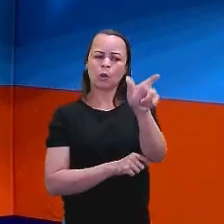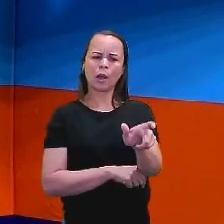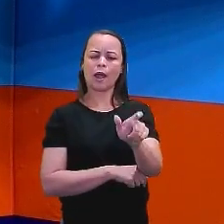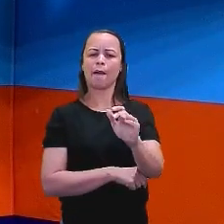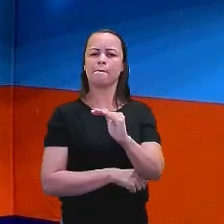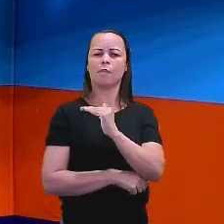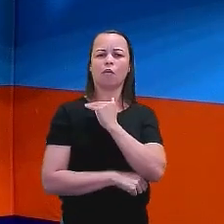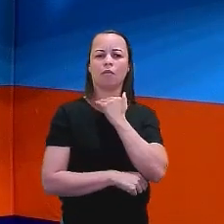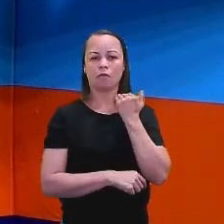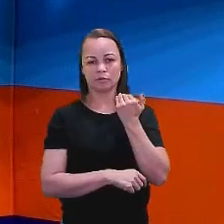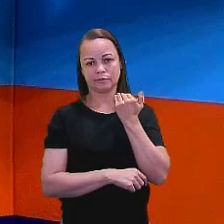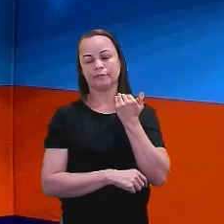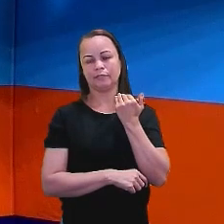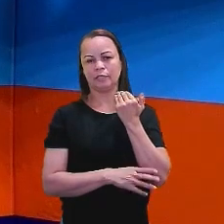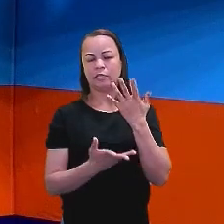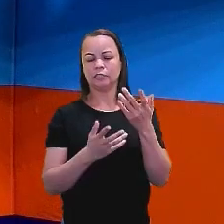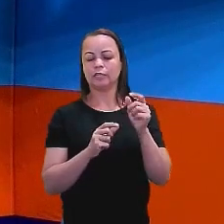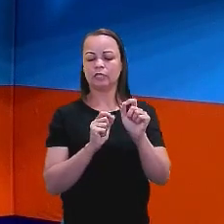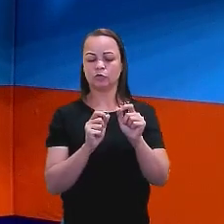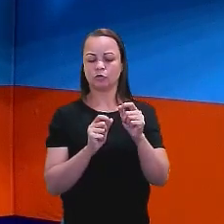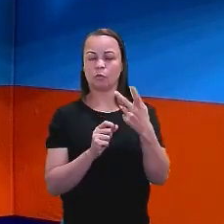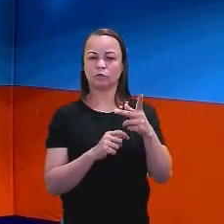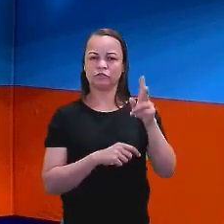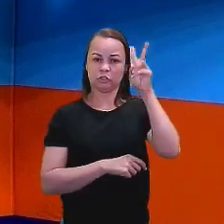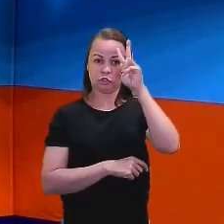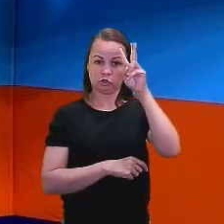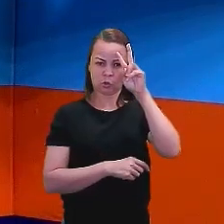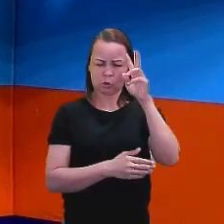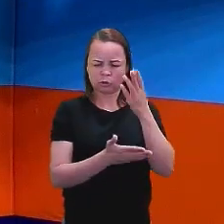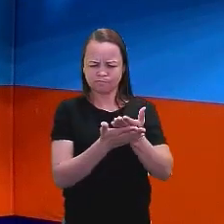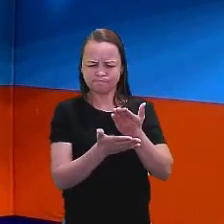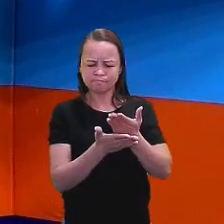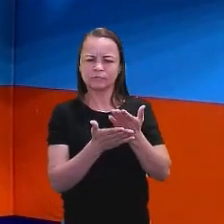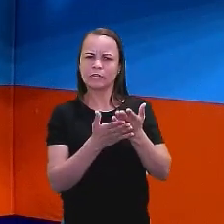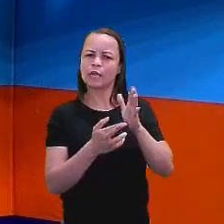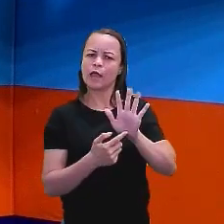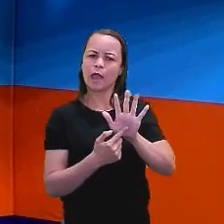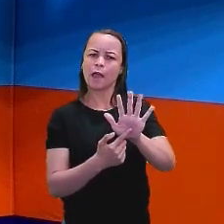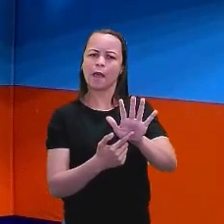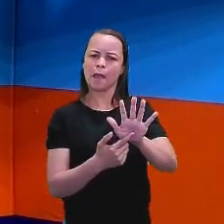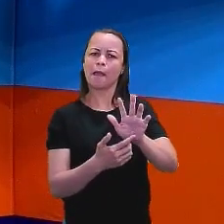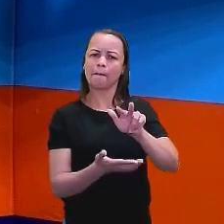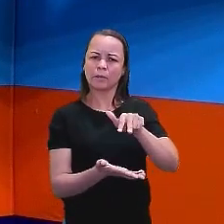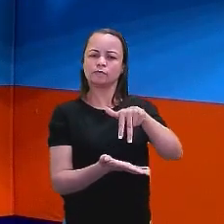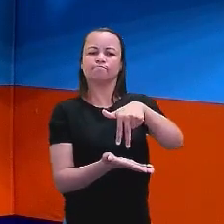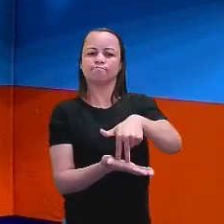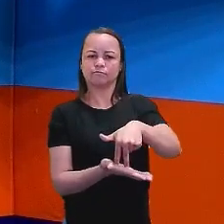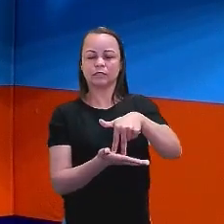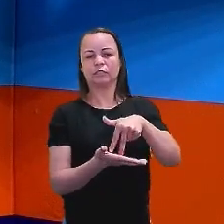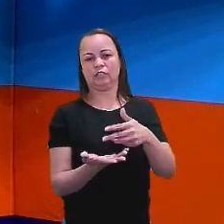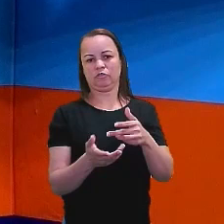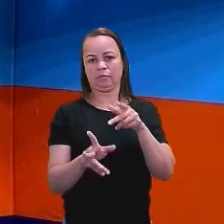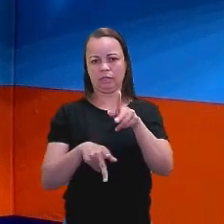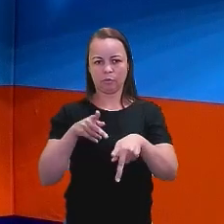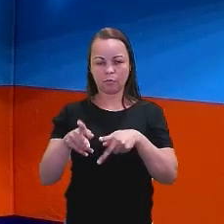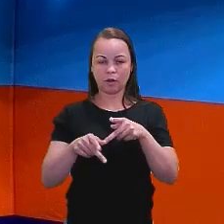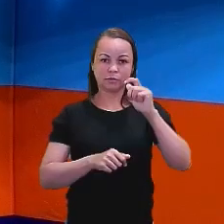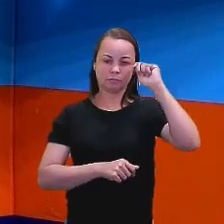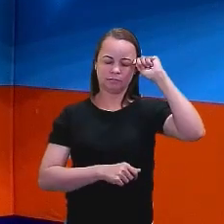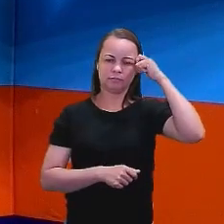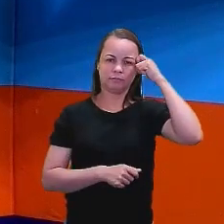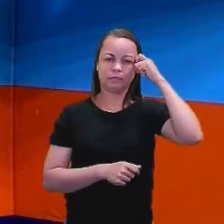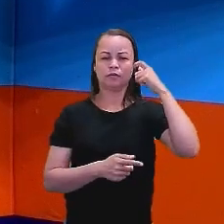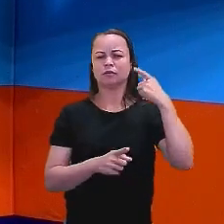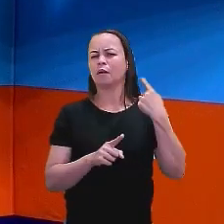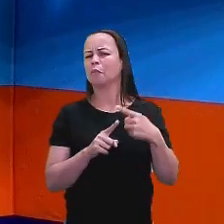pessoa que, do ponto de vista histórico, é bastante representativa para a população negra. Por